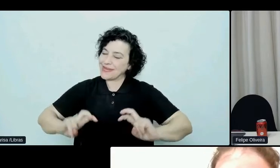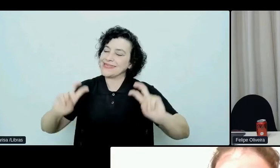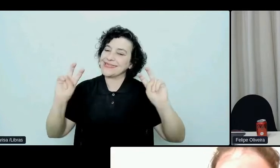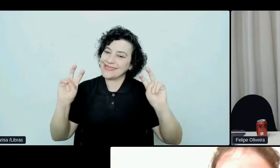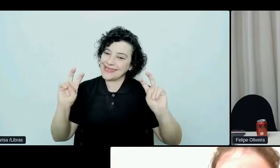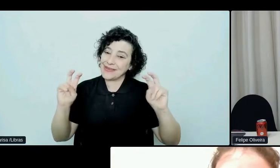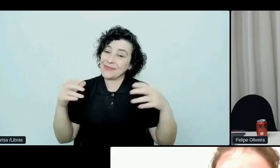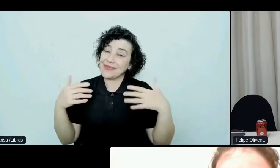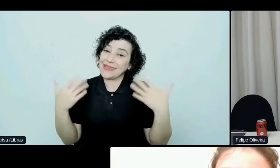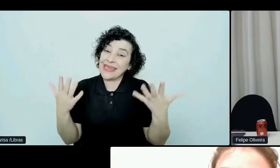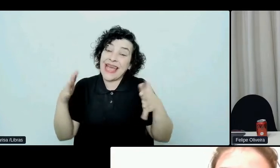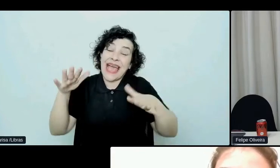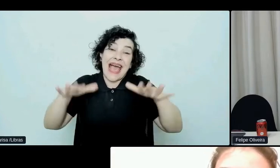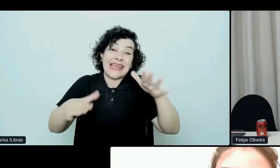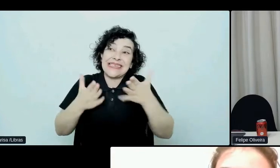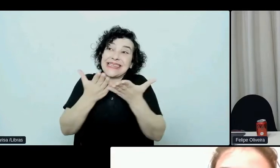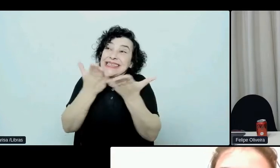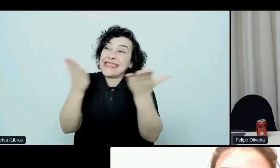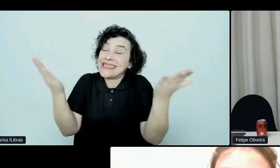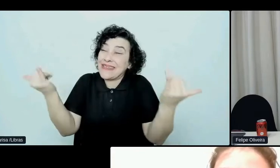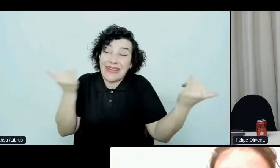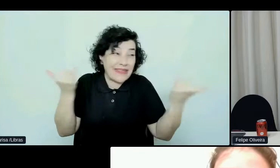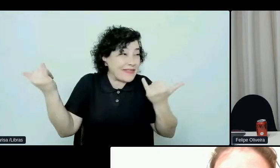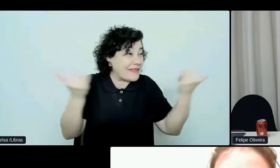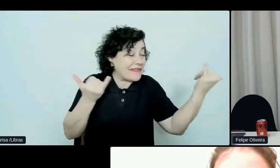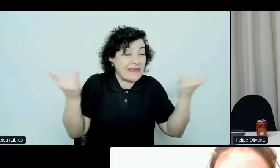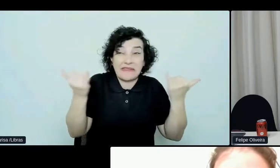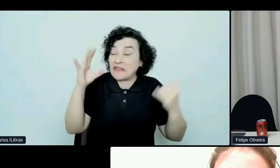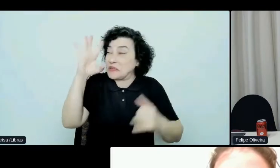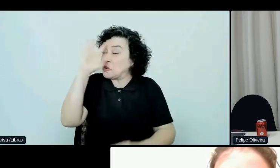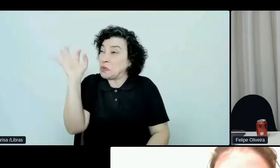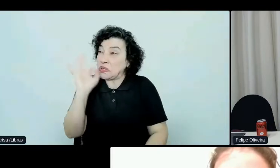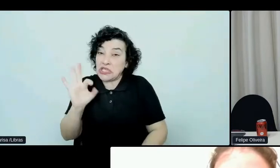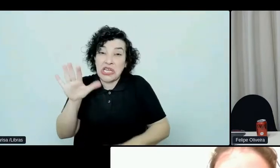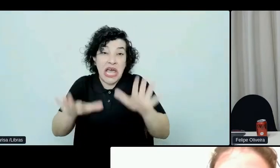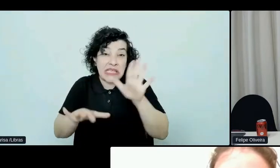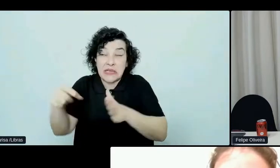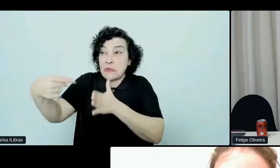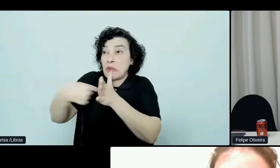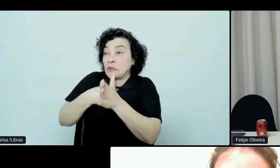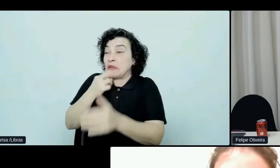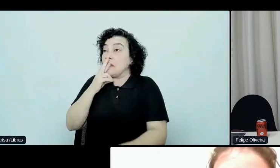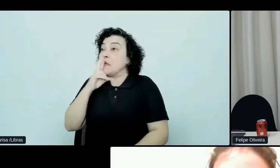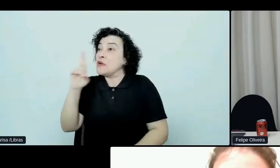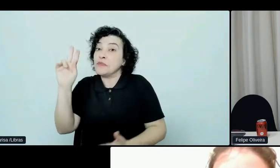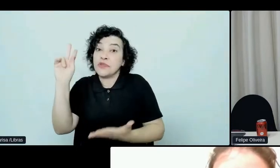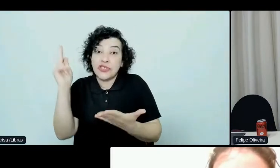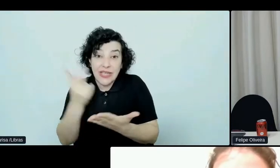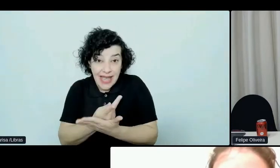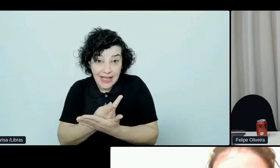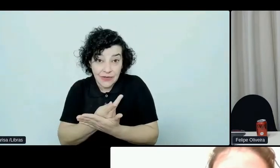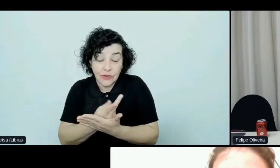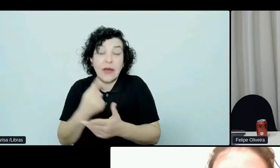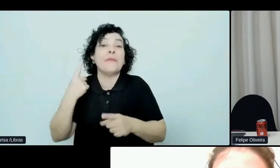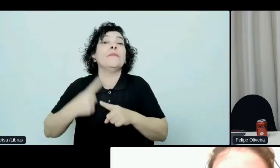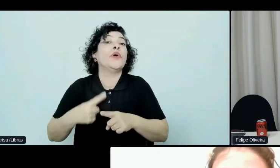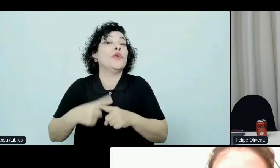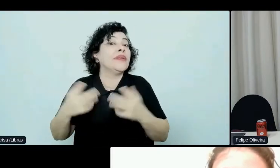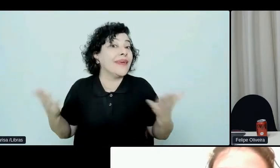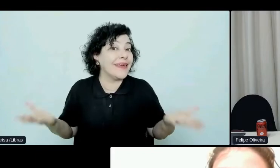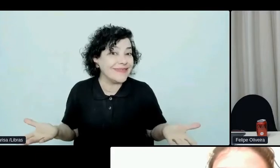de tudo quanto é lado. Eu falei assim, mas o que foi? Só depois que veio meu diagnóstico de autismo, é que